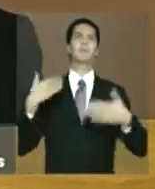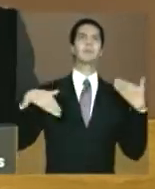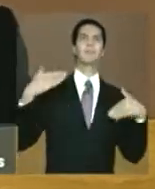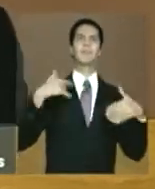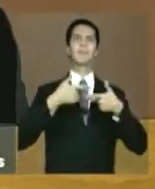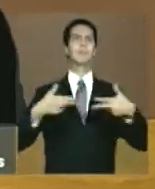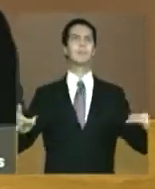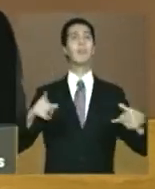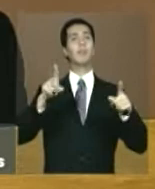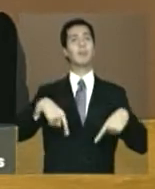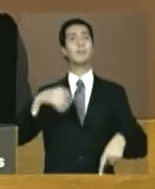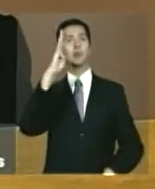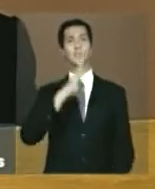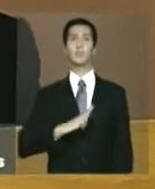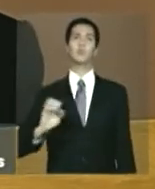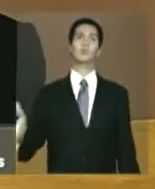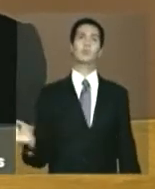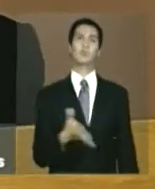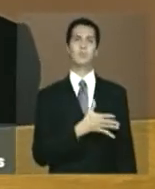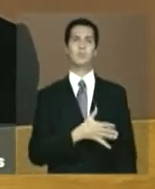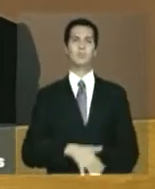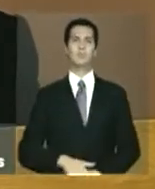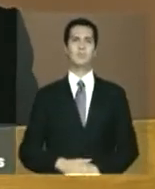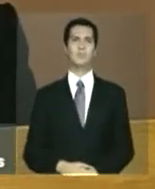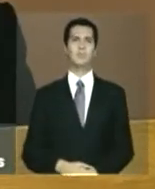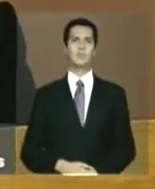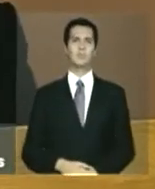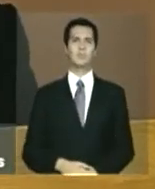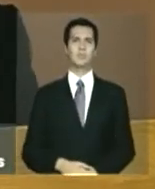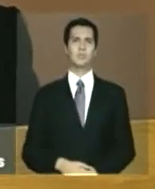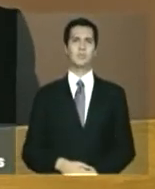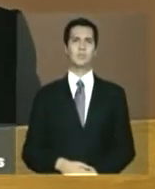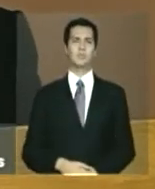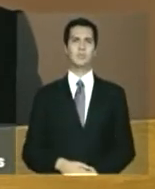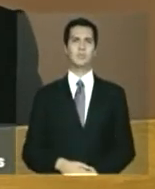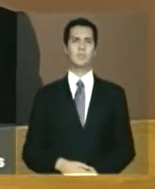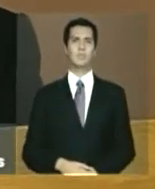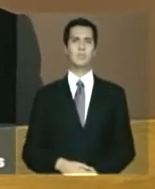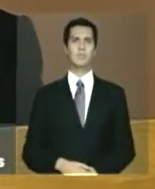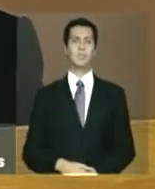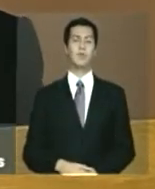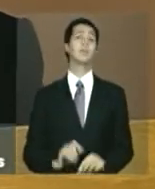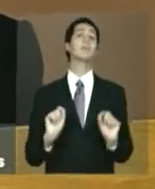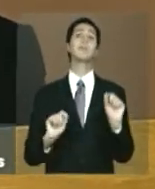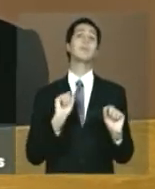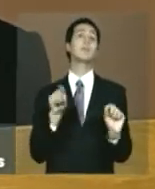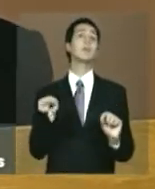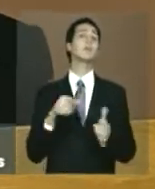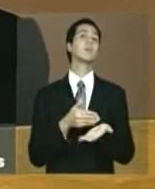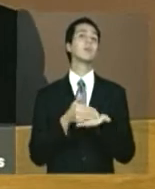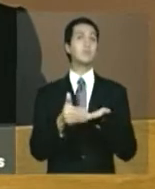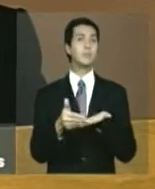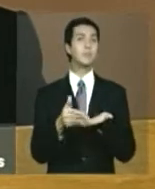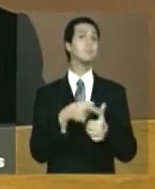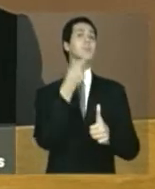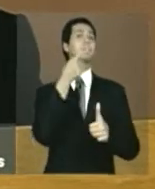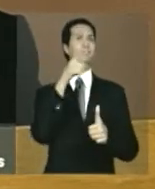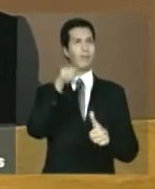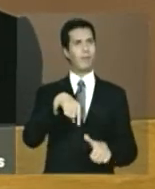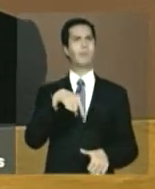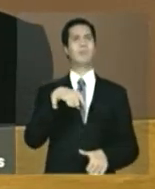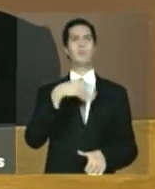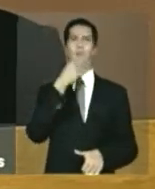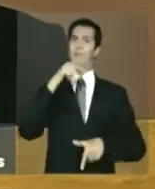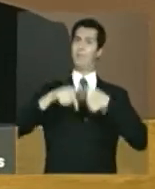cara do Novo Brasil né E quem o Quem iniciou essa questão toda Um operário